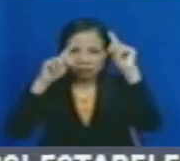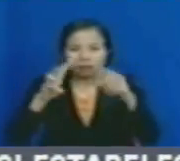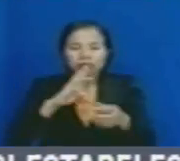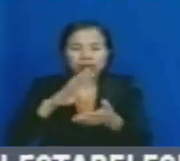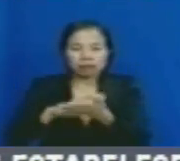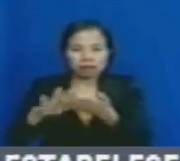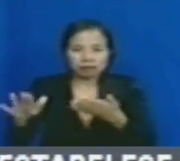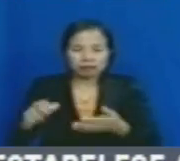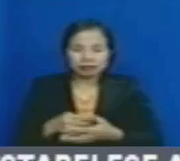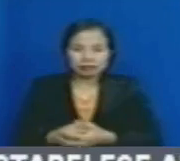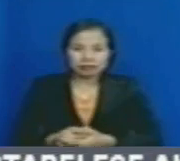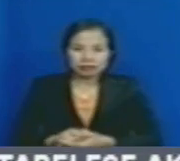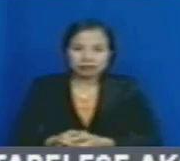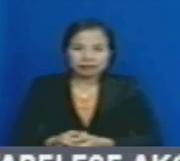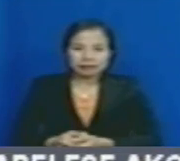bemos.